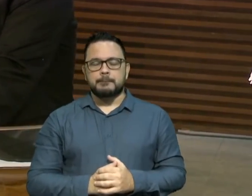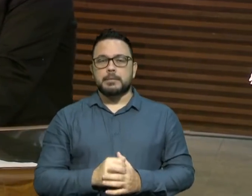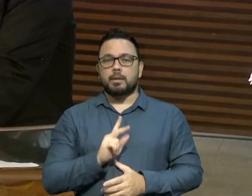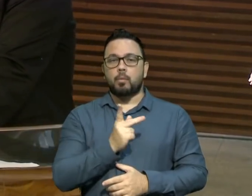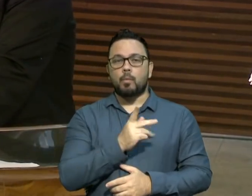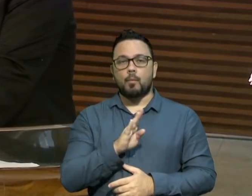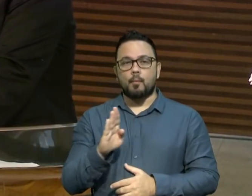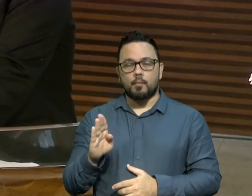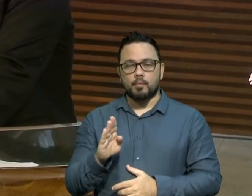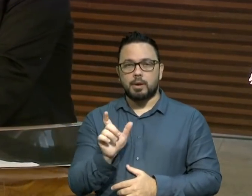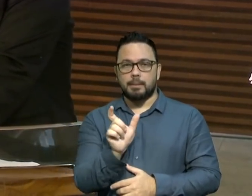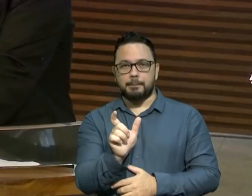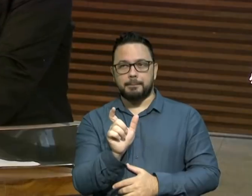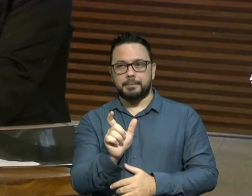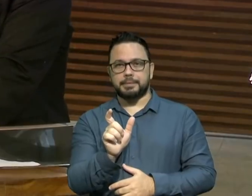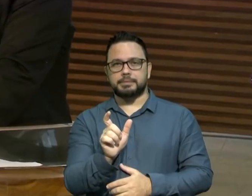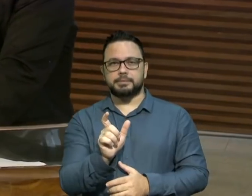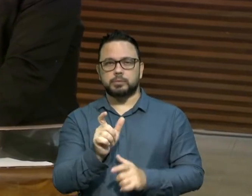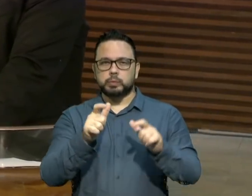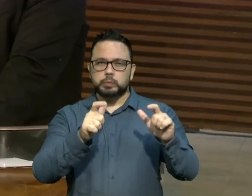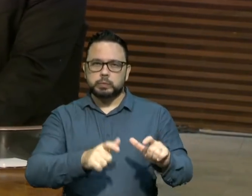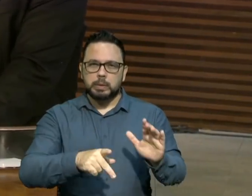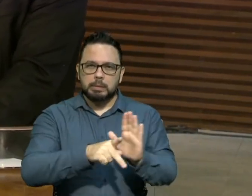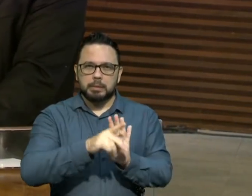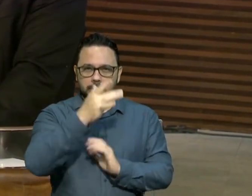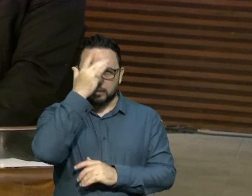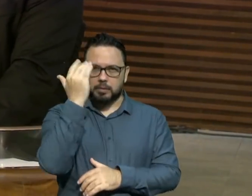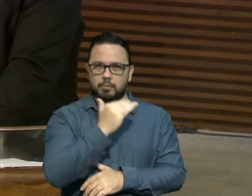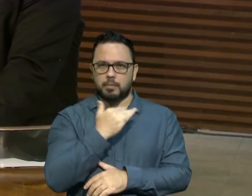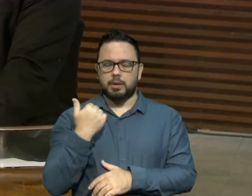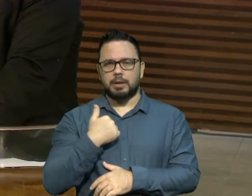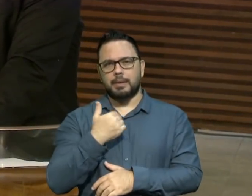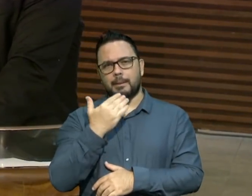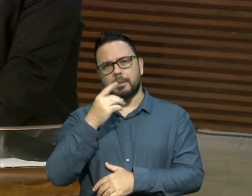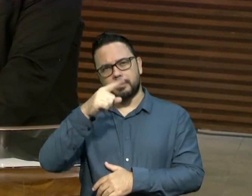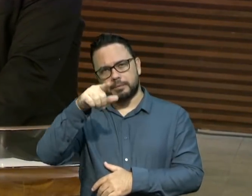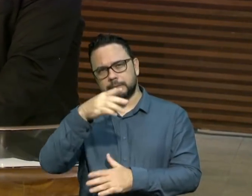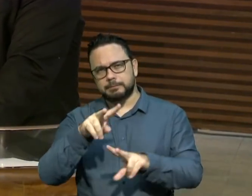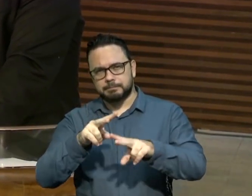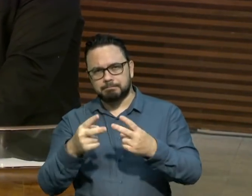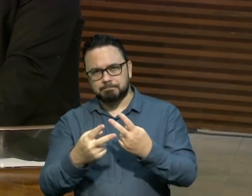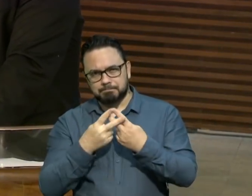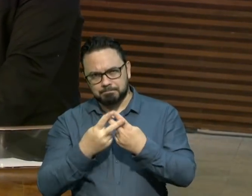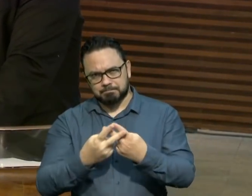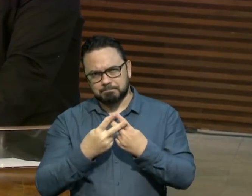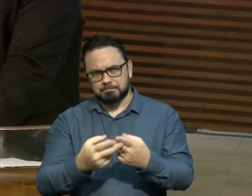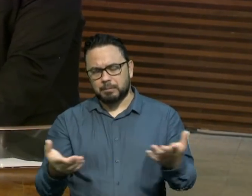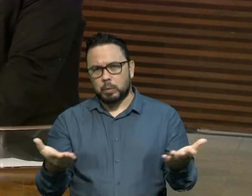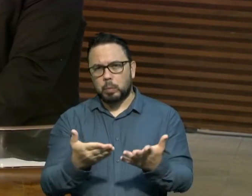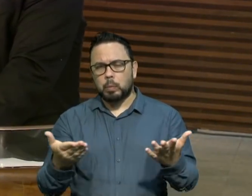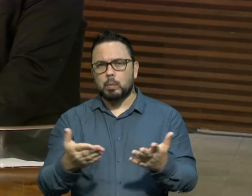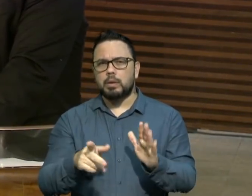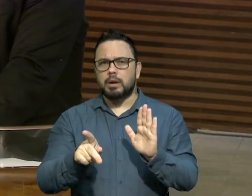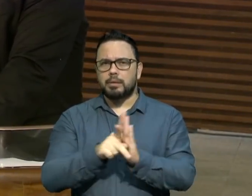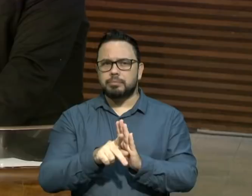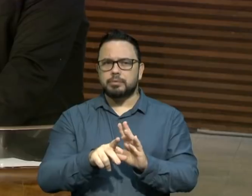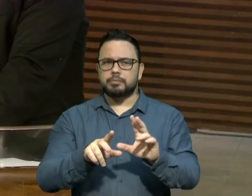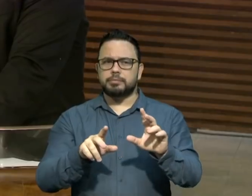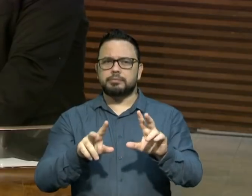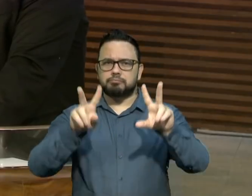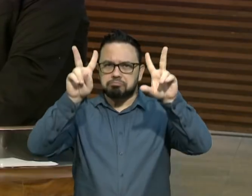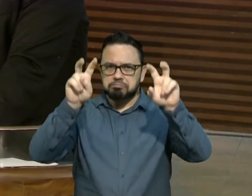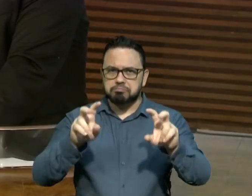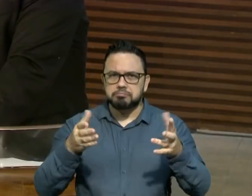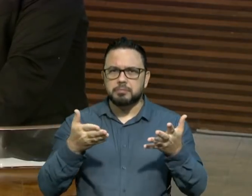hebraico a palavra para o lugar dos Mortos eu peço um pouquinho de paciência porque hoje é um sermão temático eu